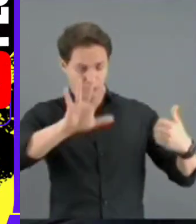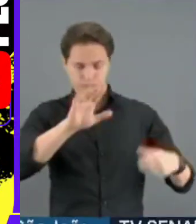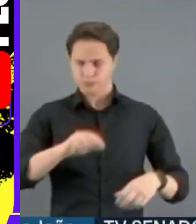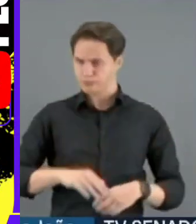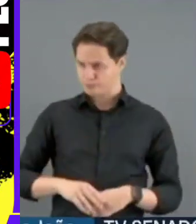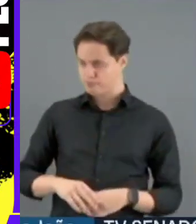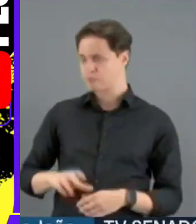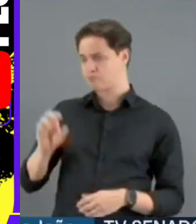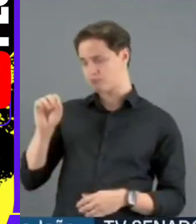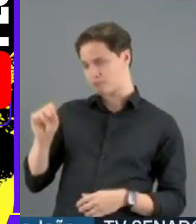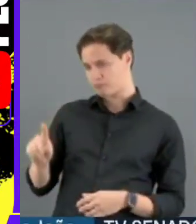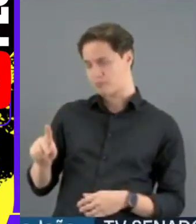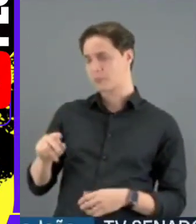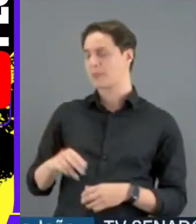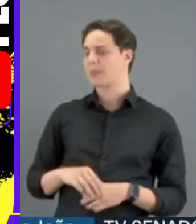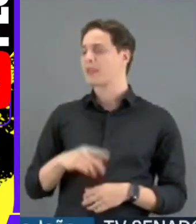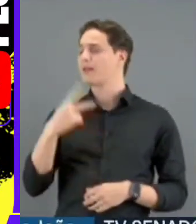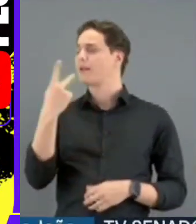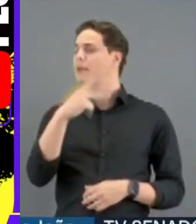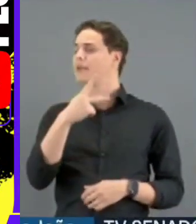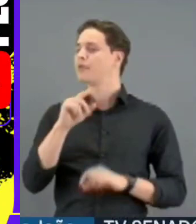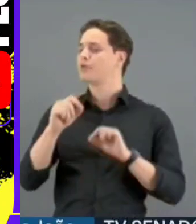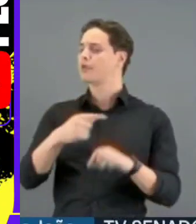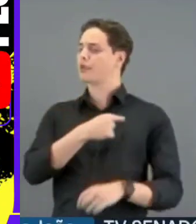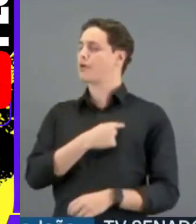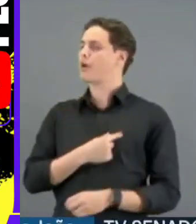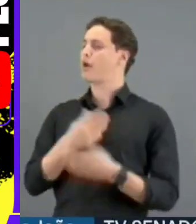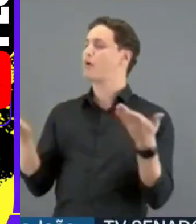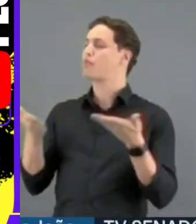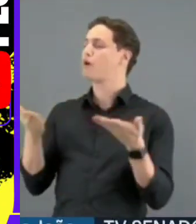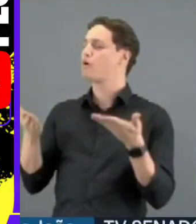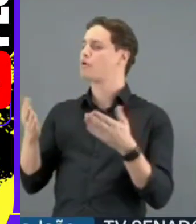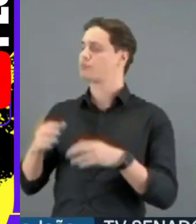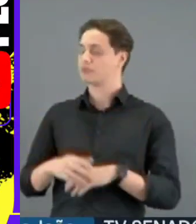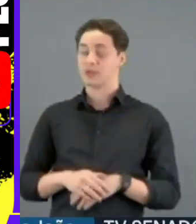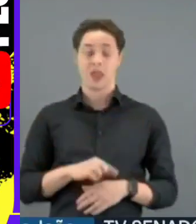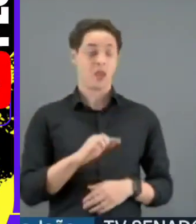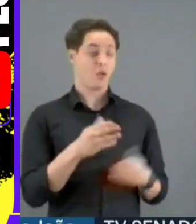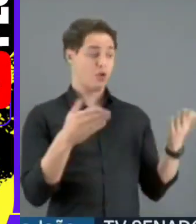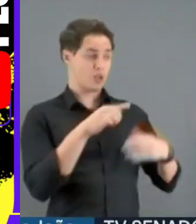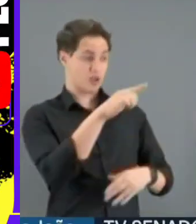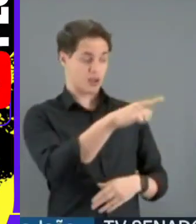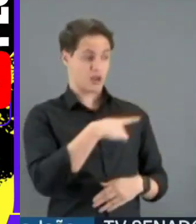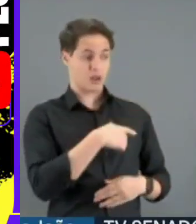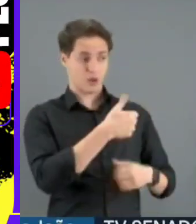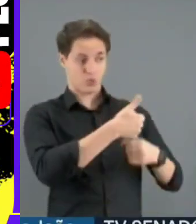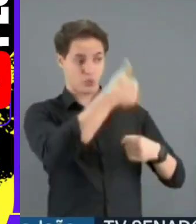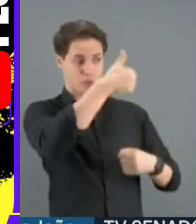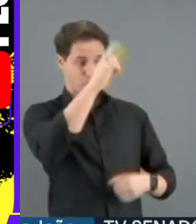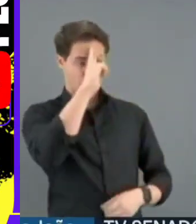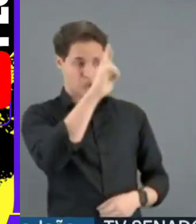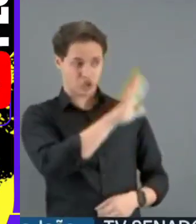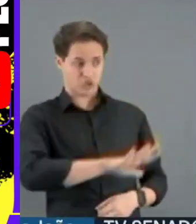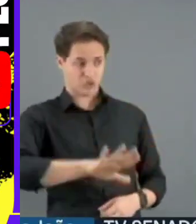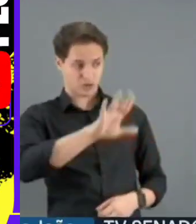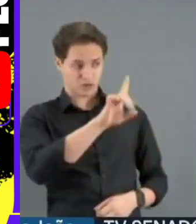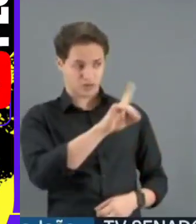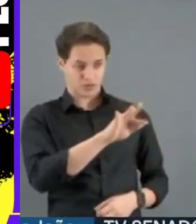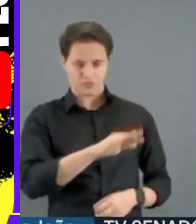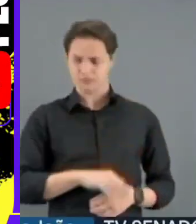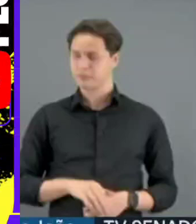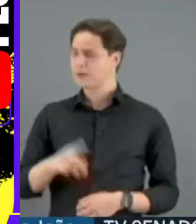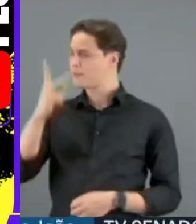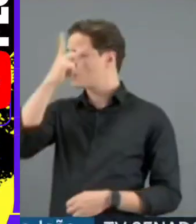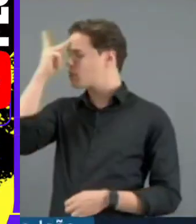Subcomandante-geral. Qual a posição dele, o cargo, a função dele agora? Hoje ele é o comandante-geral da Polícia Militar do Distrito Federal. Quem o promoveu a